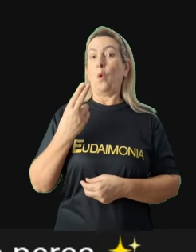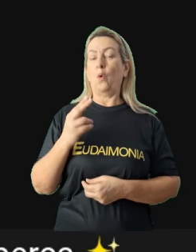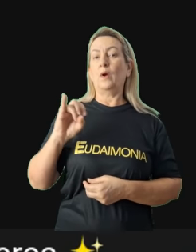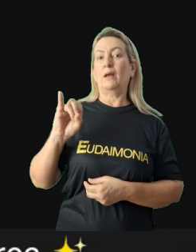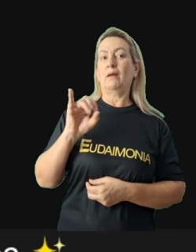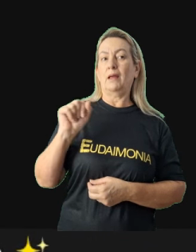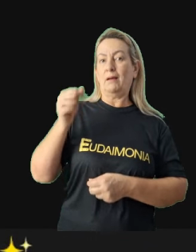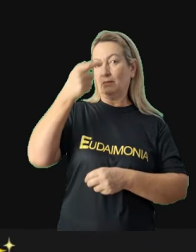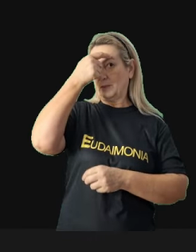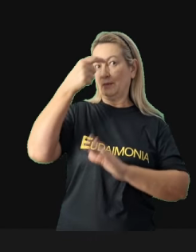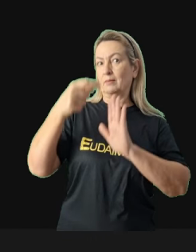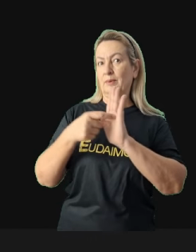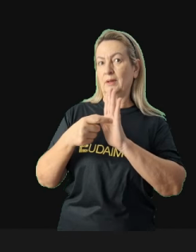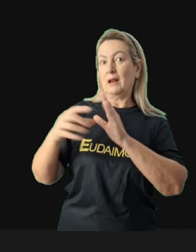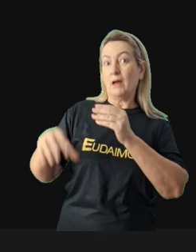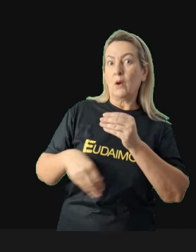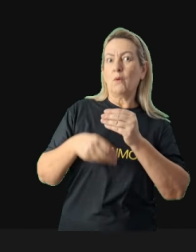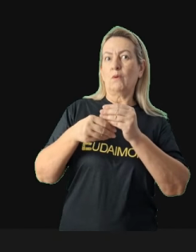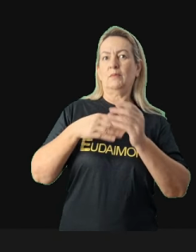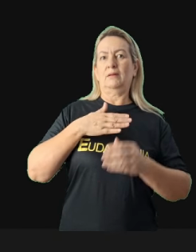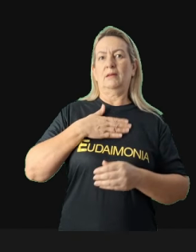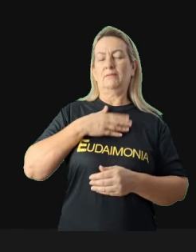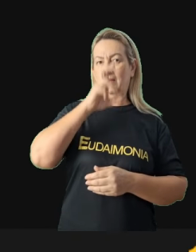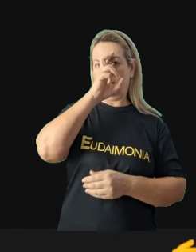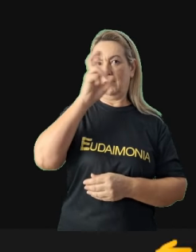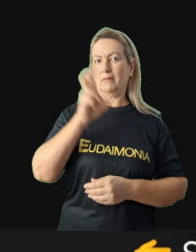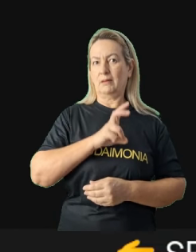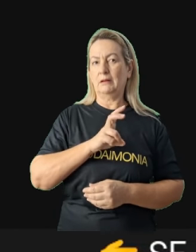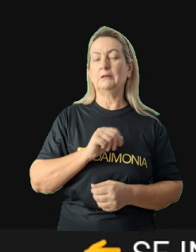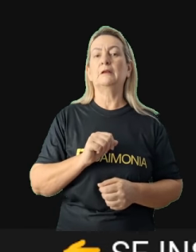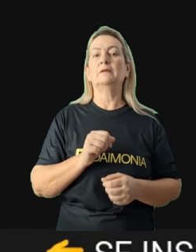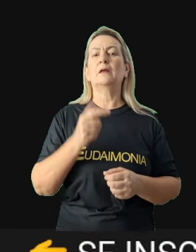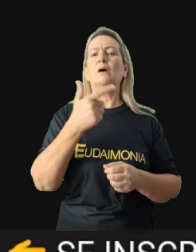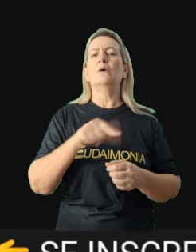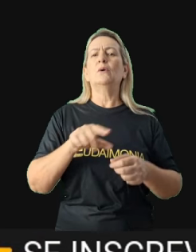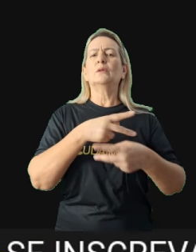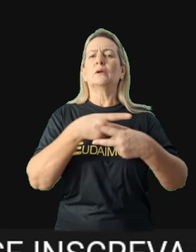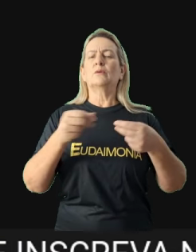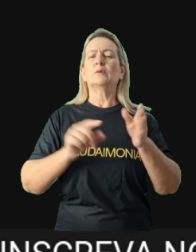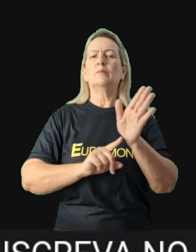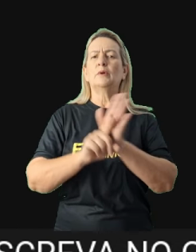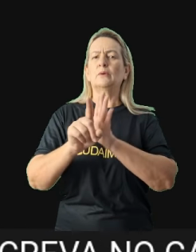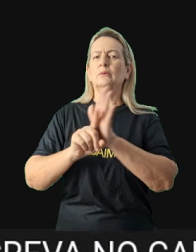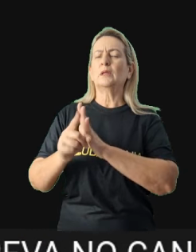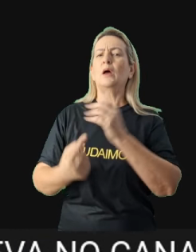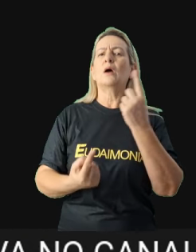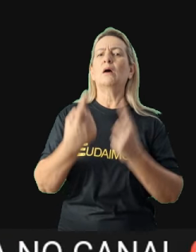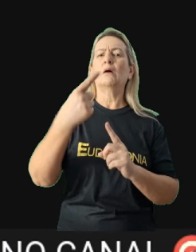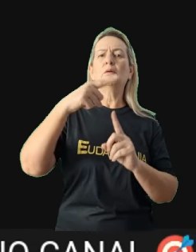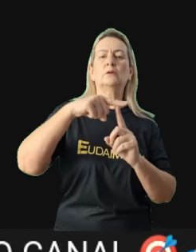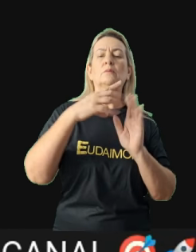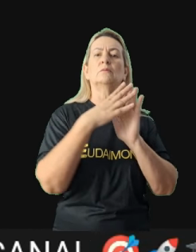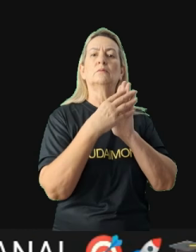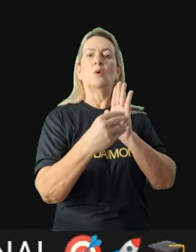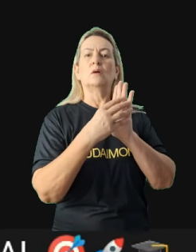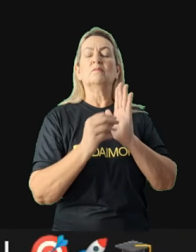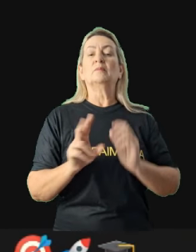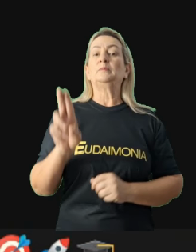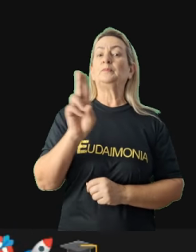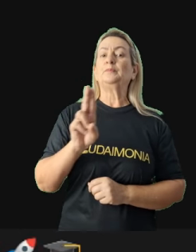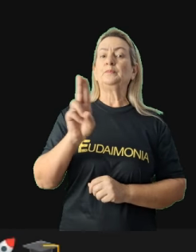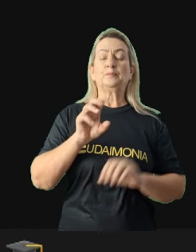vai somar. E aí a gente tem que fazer outra pergunta, né? Que tipo de modelo a gente está usando para ensinar os